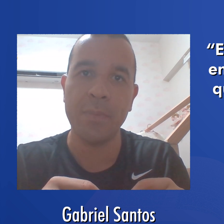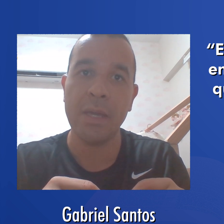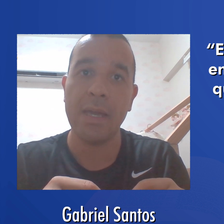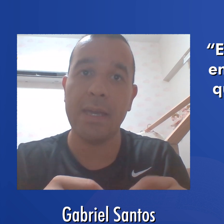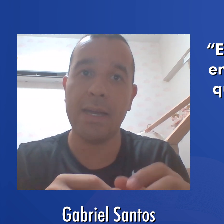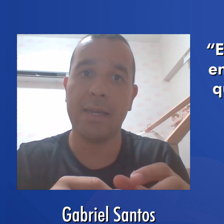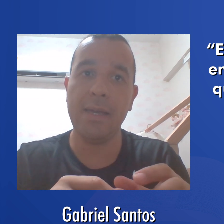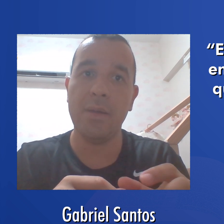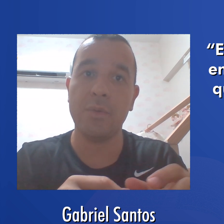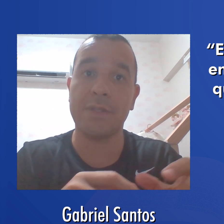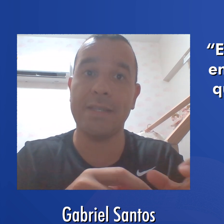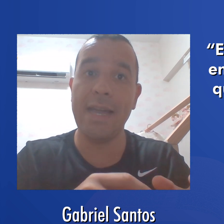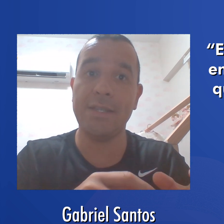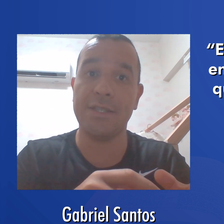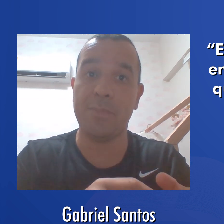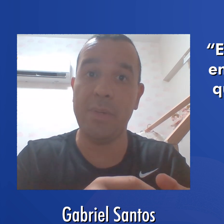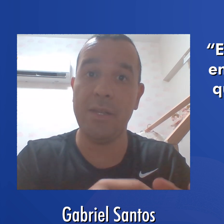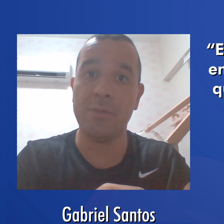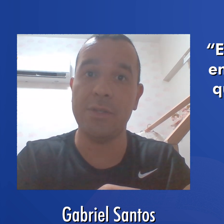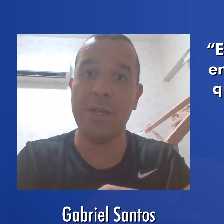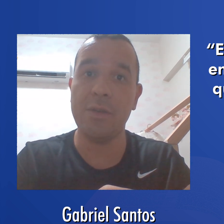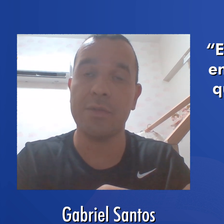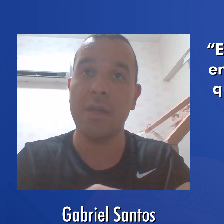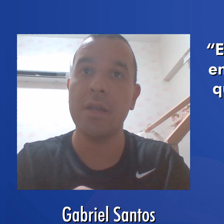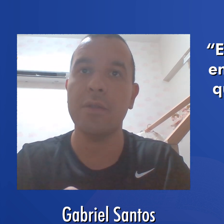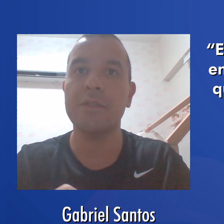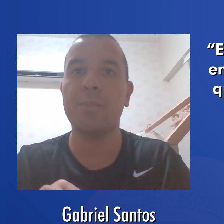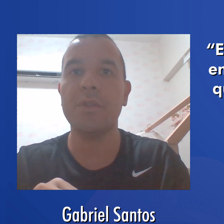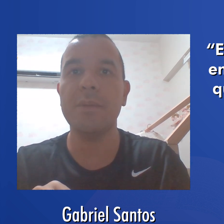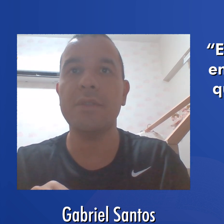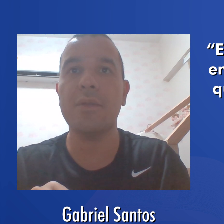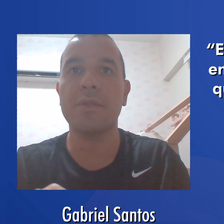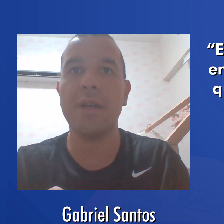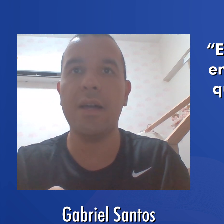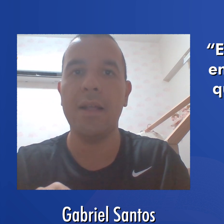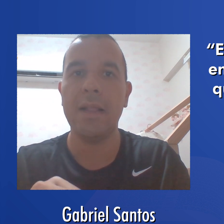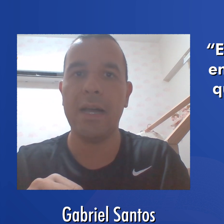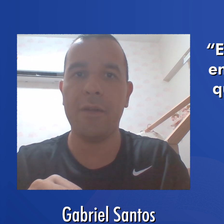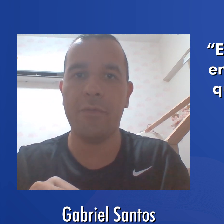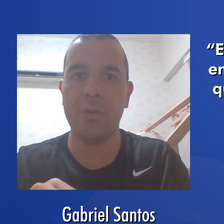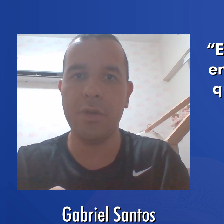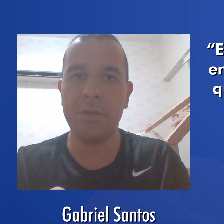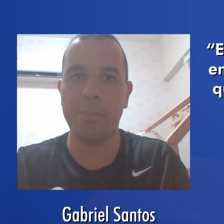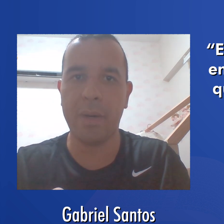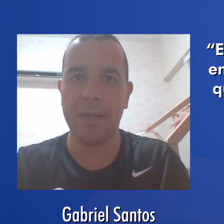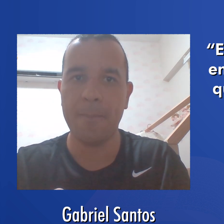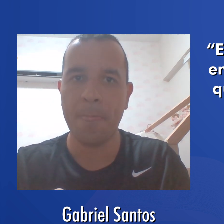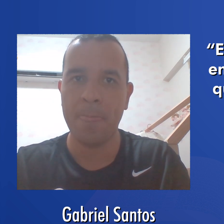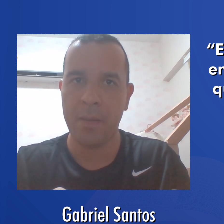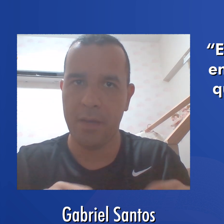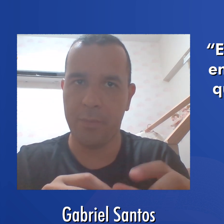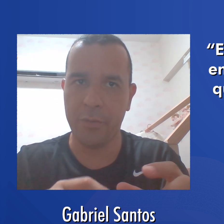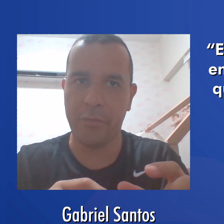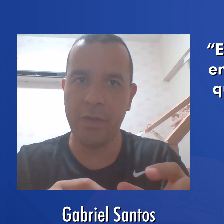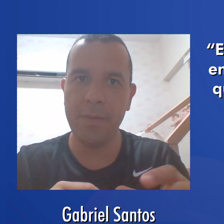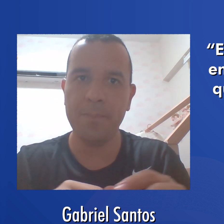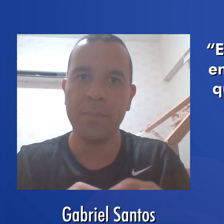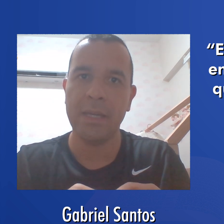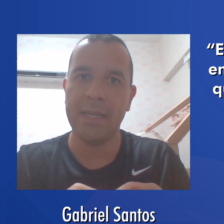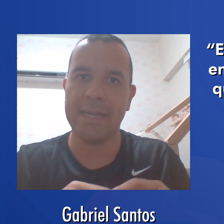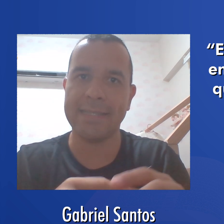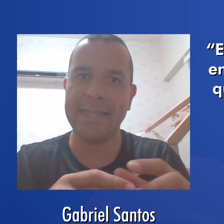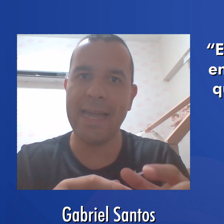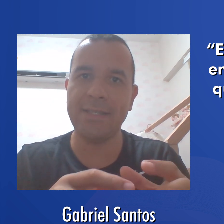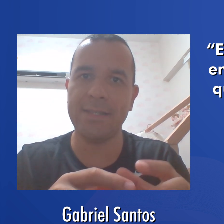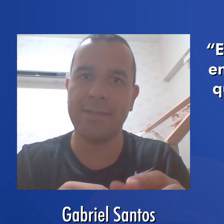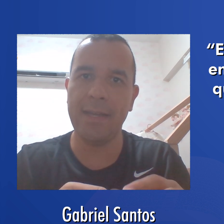Deus. E aqui, os 7 Espíritos de Deus, nós podemos encontrar a figura do Pai. E por fim,